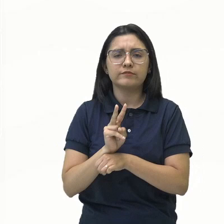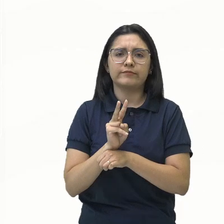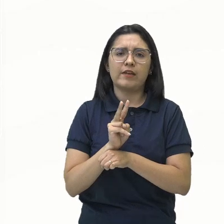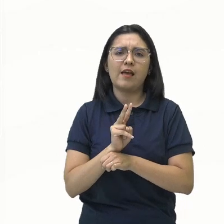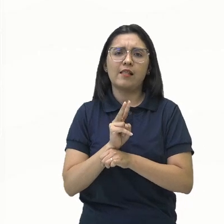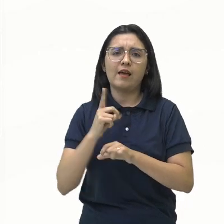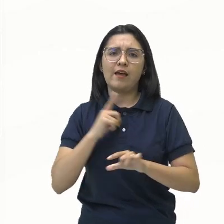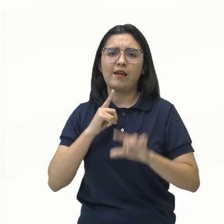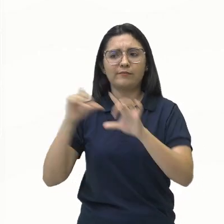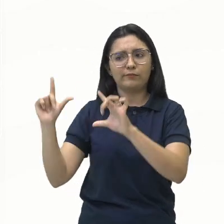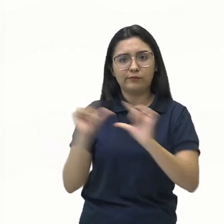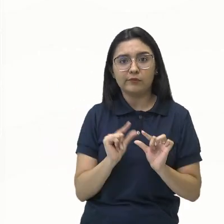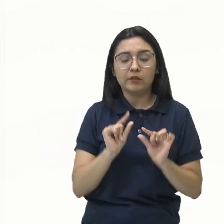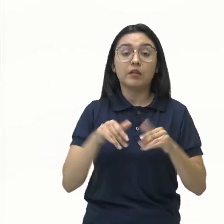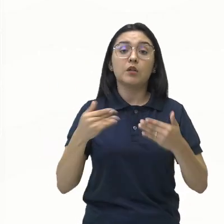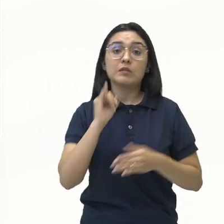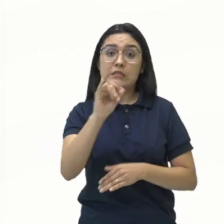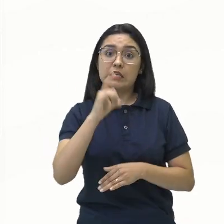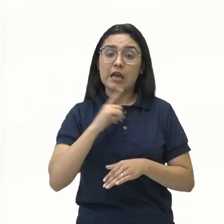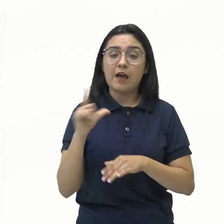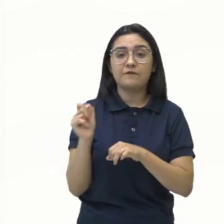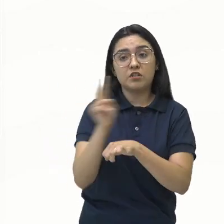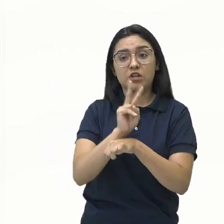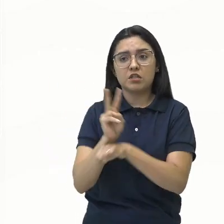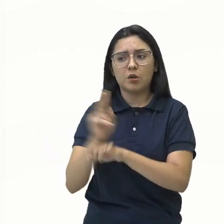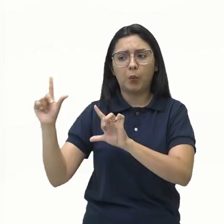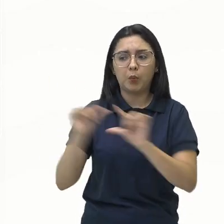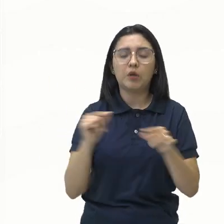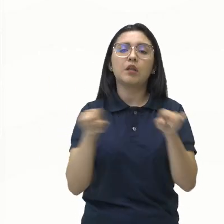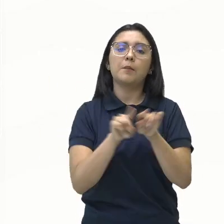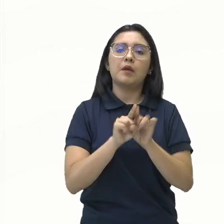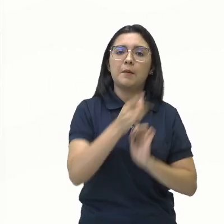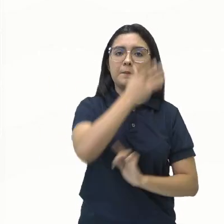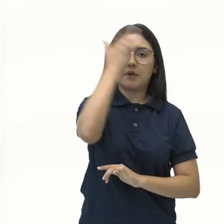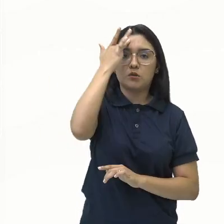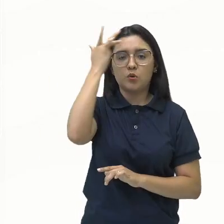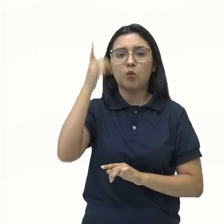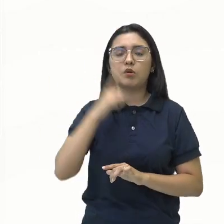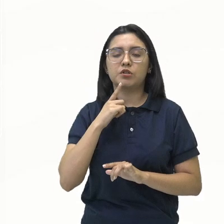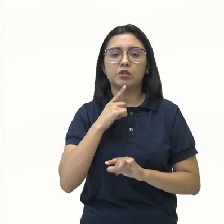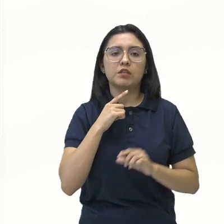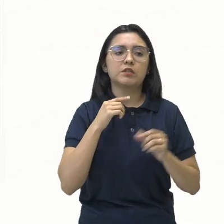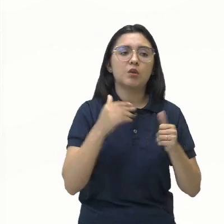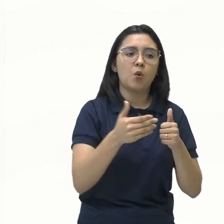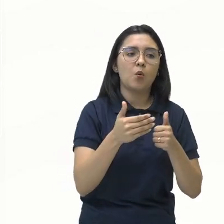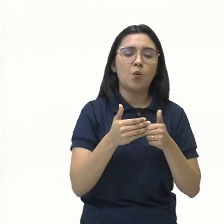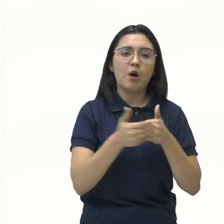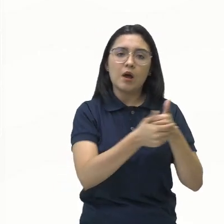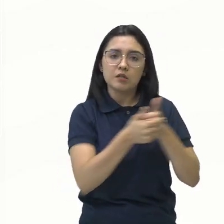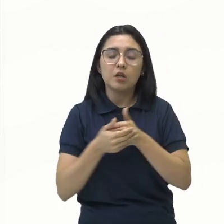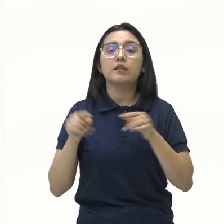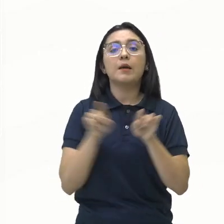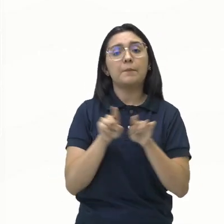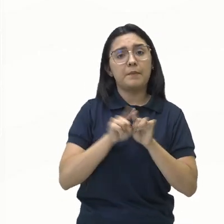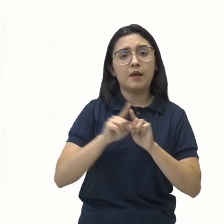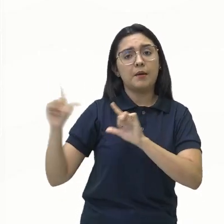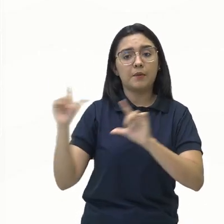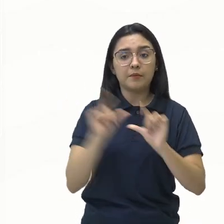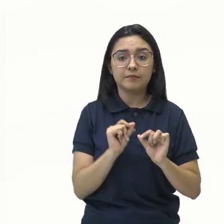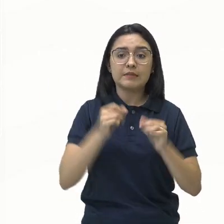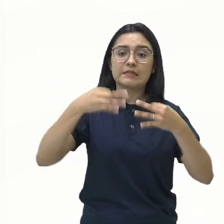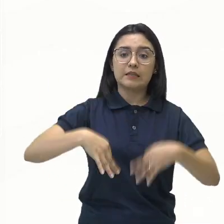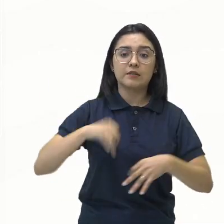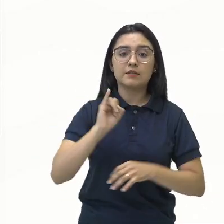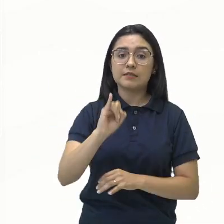menor, obviamente. Se a fiscalização é menor, o número de pessoas resgatadas também será menor. Com certeza,